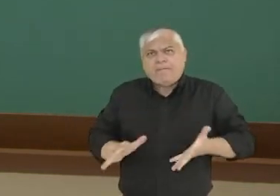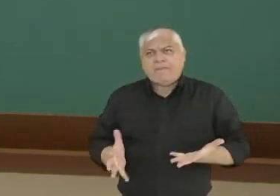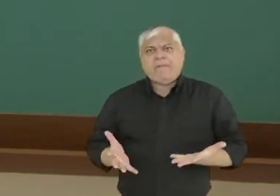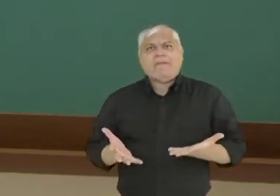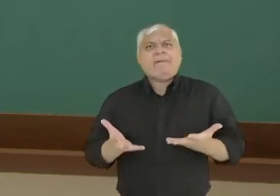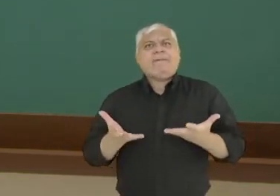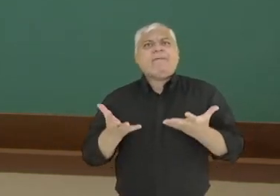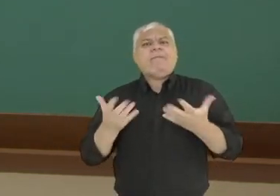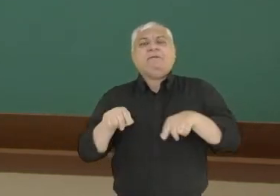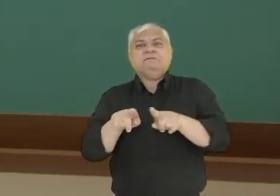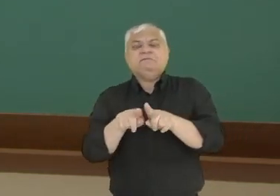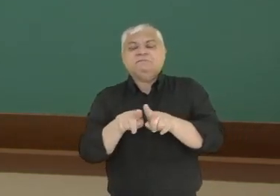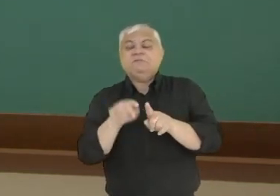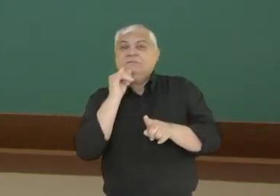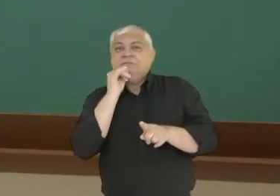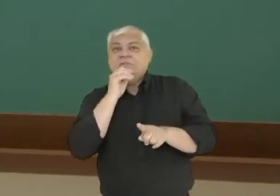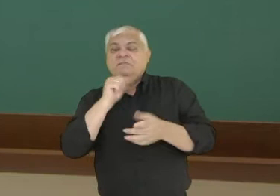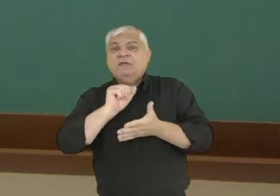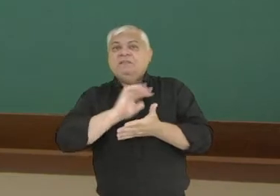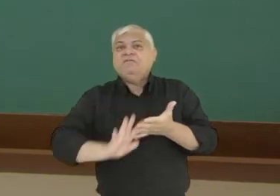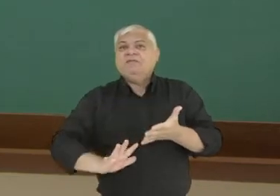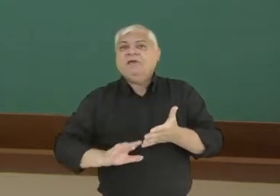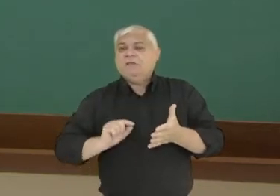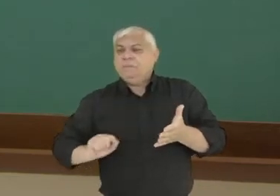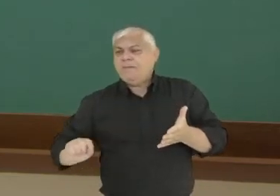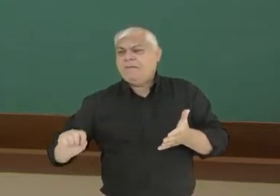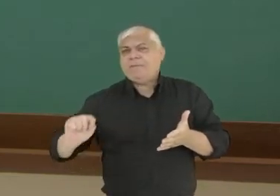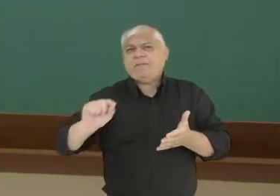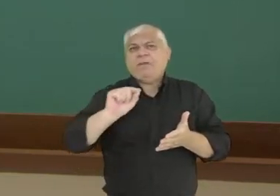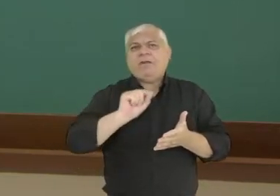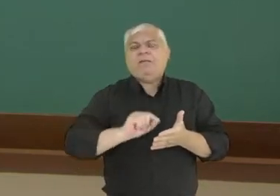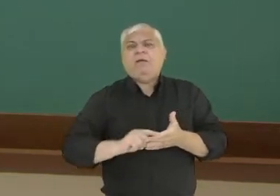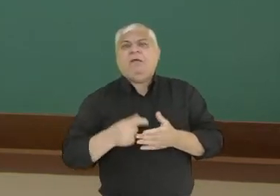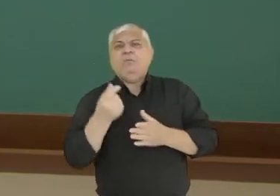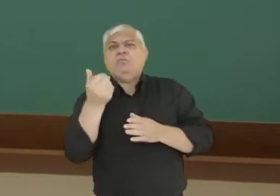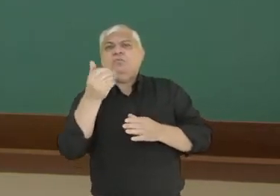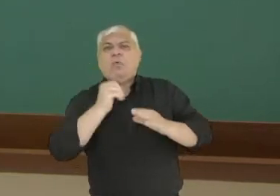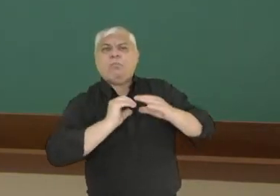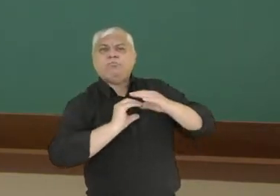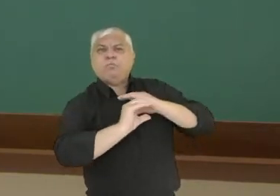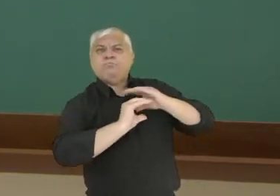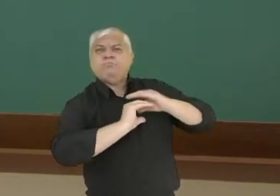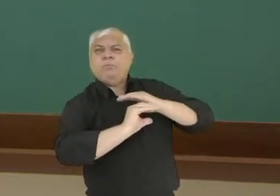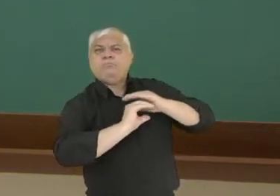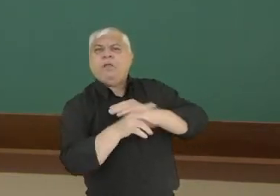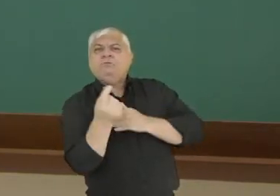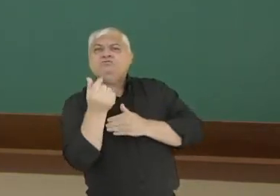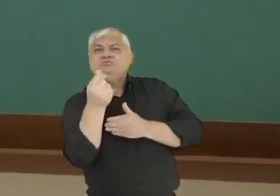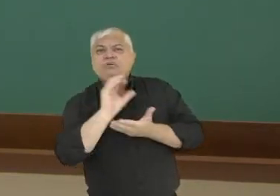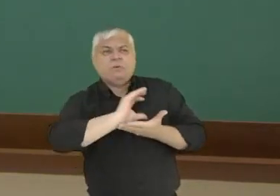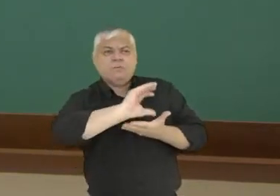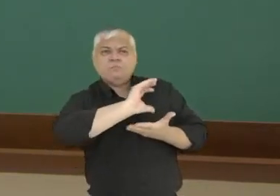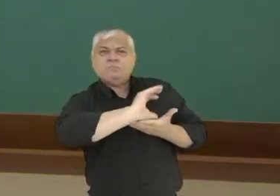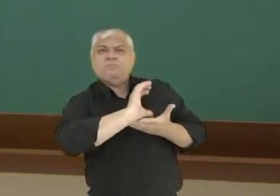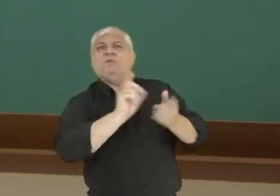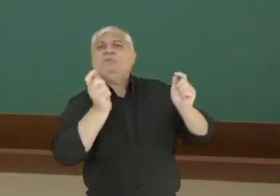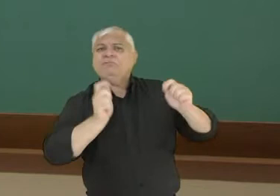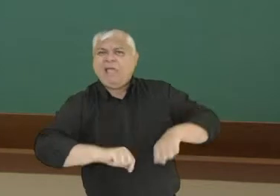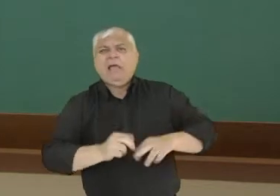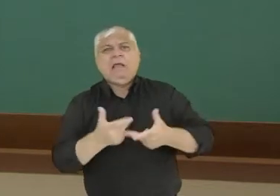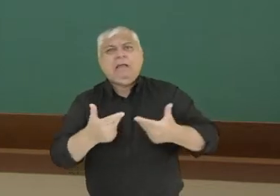as atividades que são desenvolvidas o acúmulo é a produção de riquezas que dependem da agropecuária